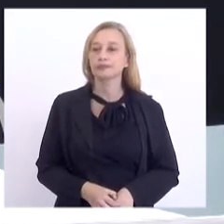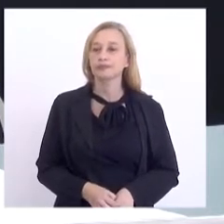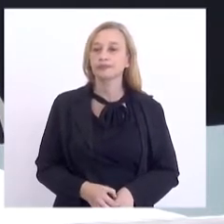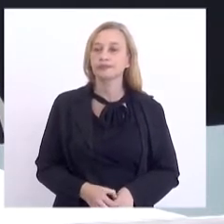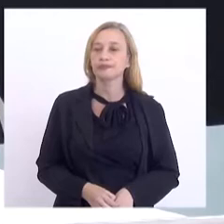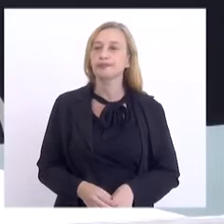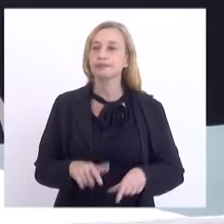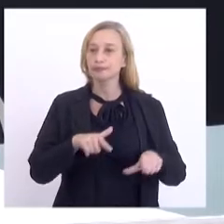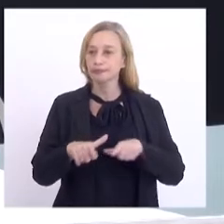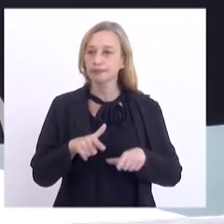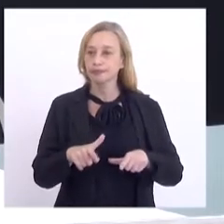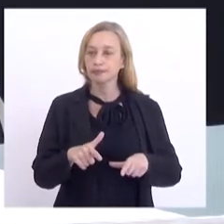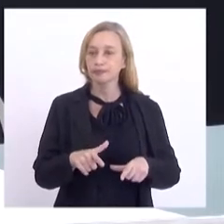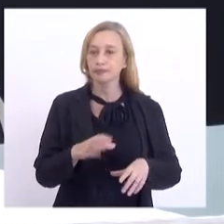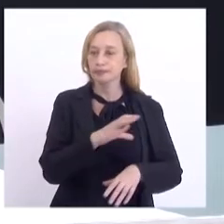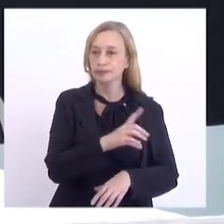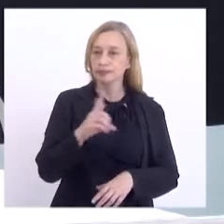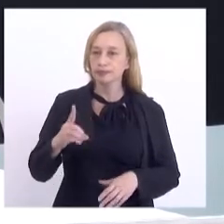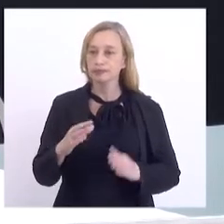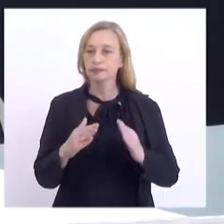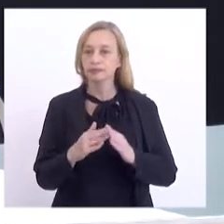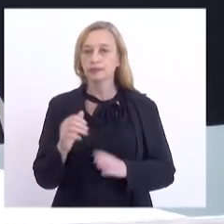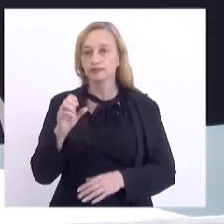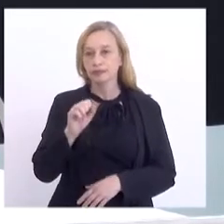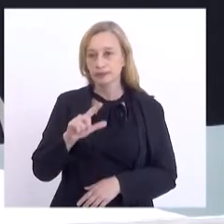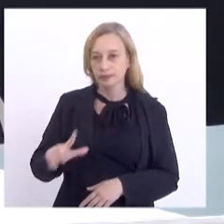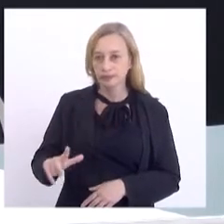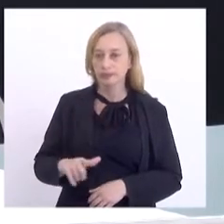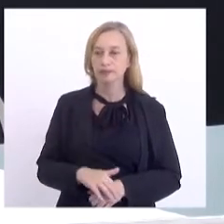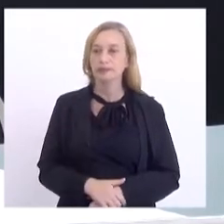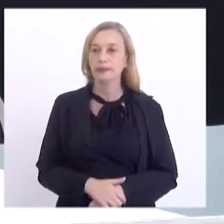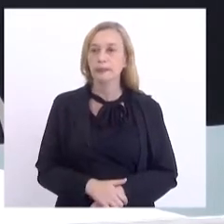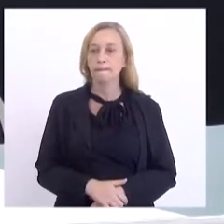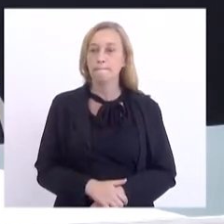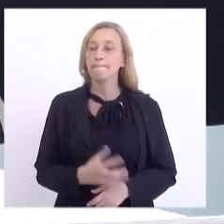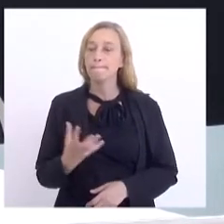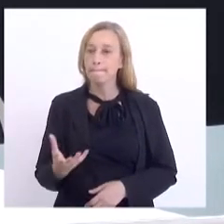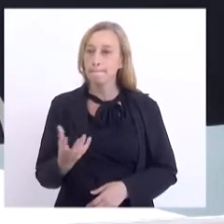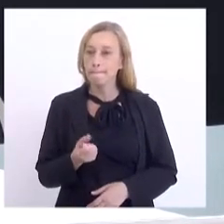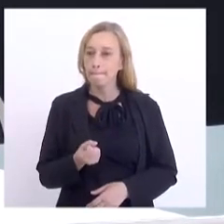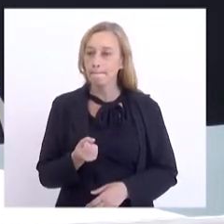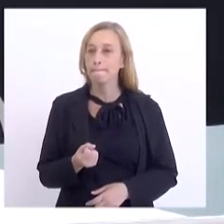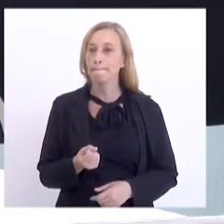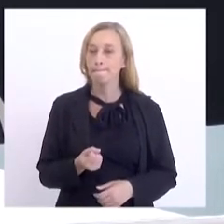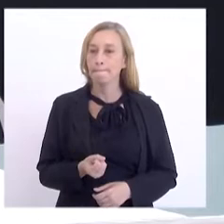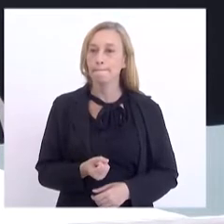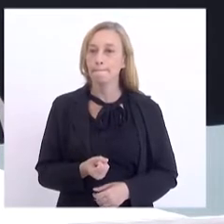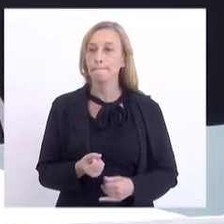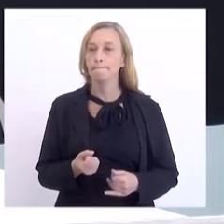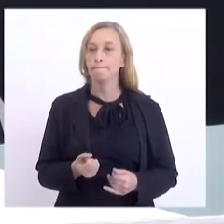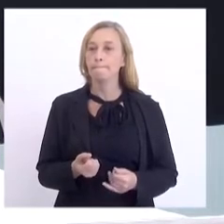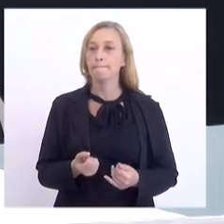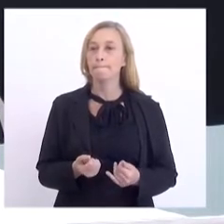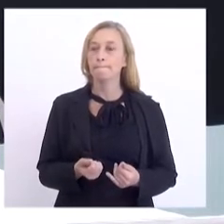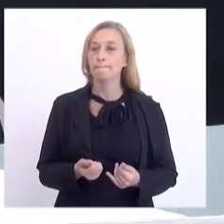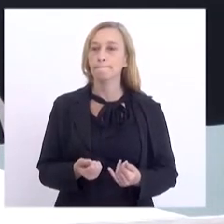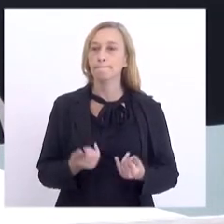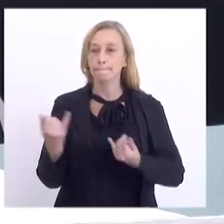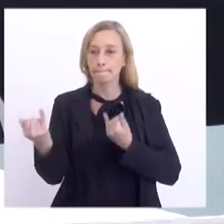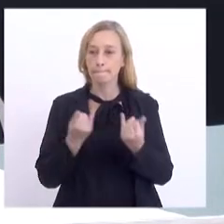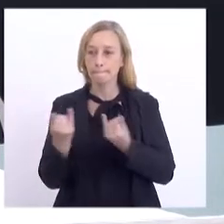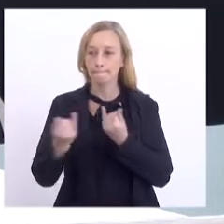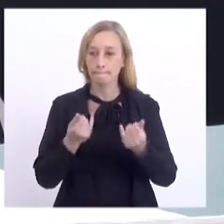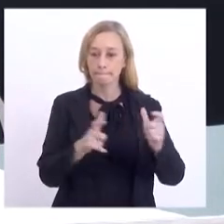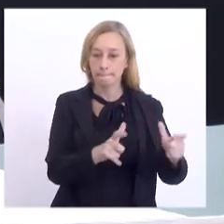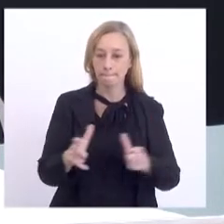composição a coordenação da secretaria da Casa Civil de recebimento dos pontos focais criados